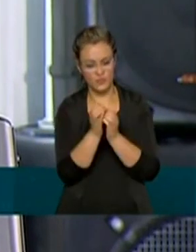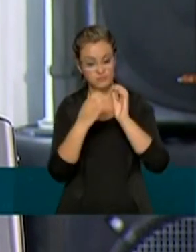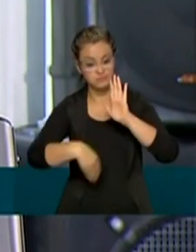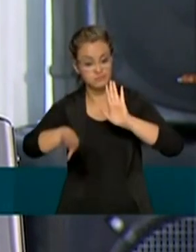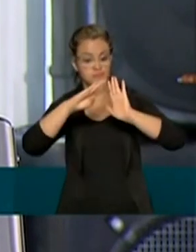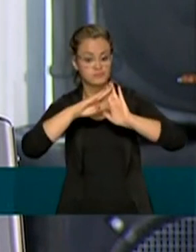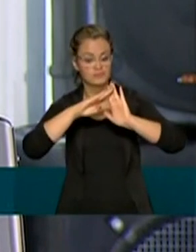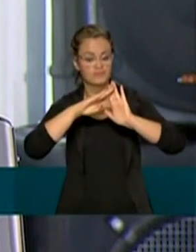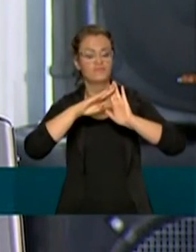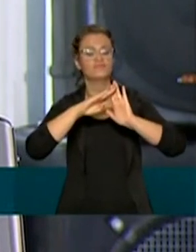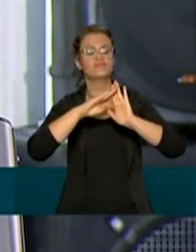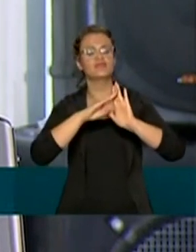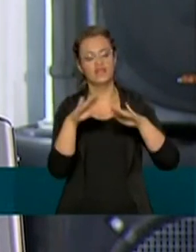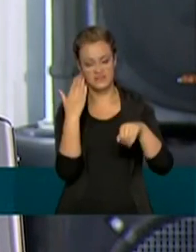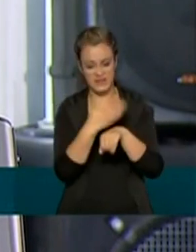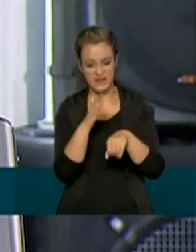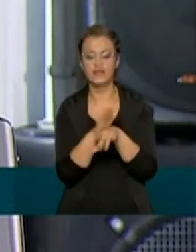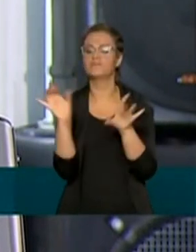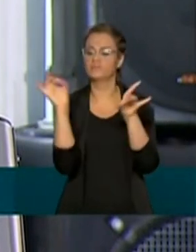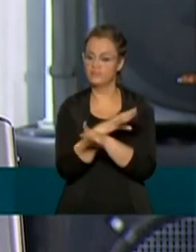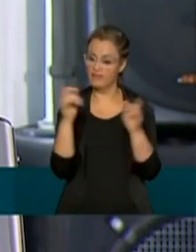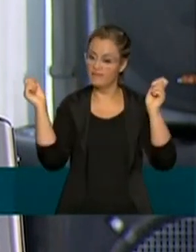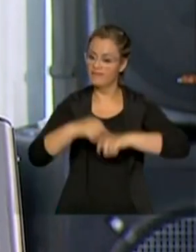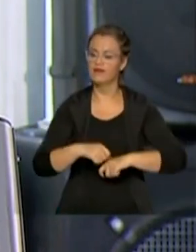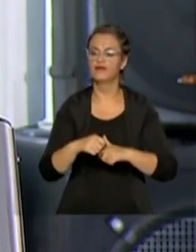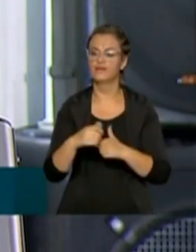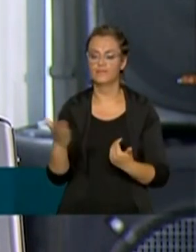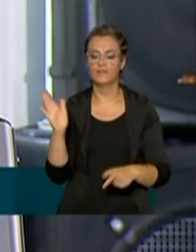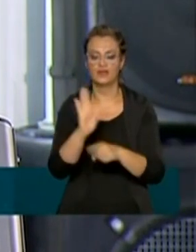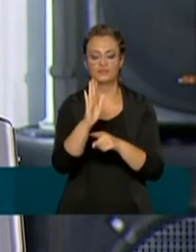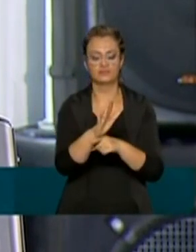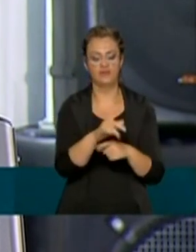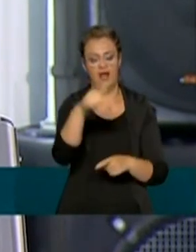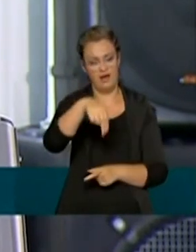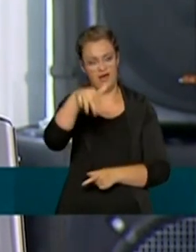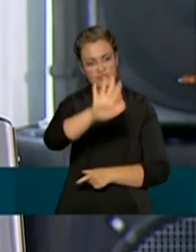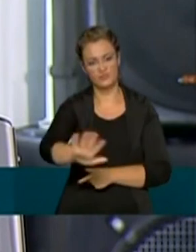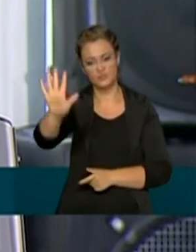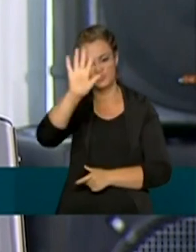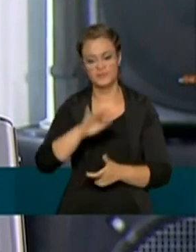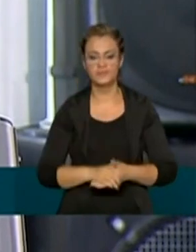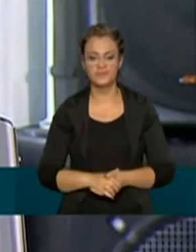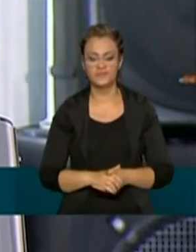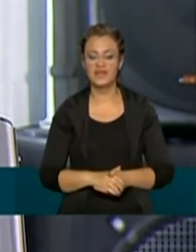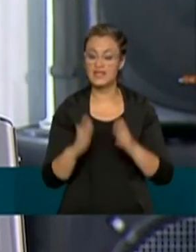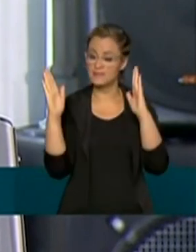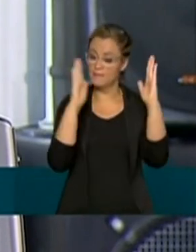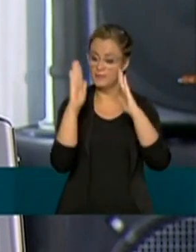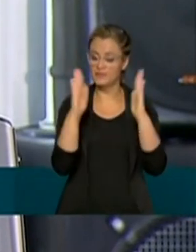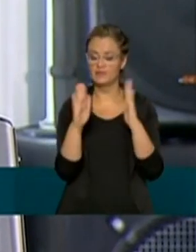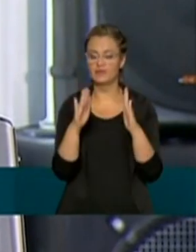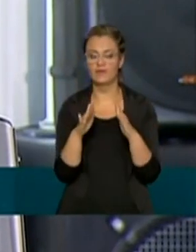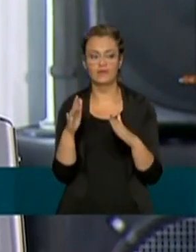Armadas estão preparadas e prontas a servir aos interesses nacionais. Neste período de